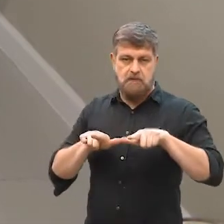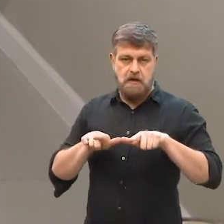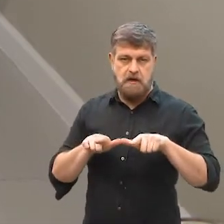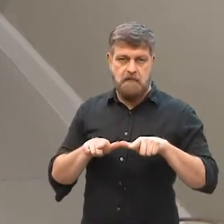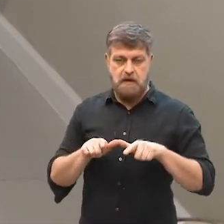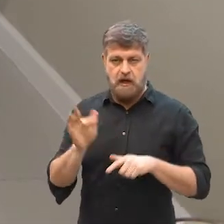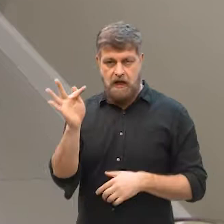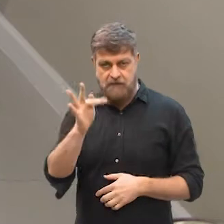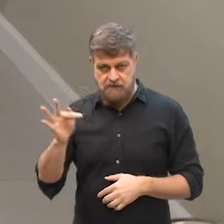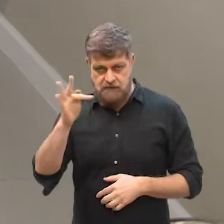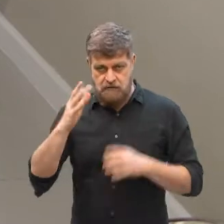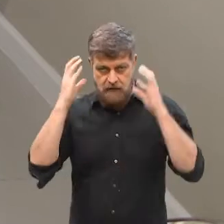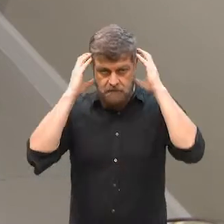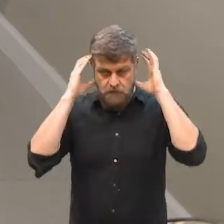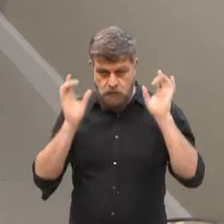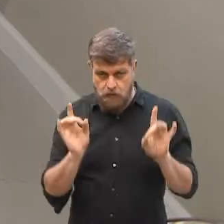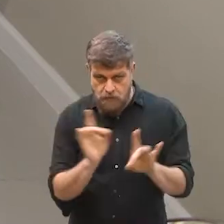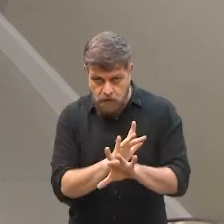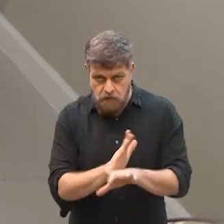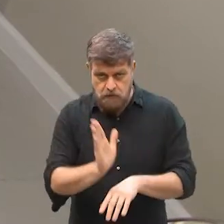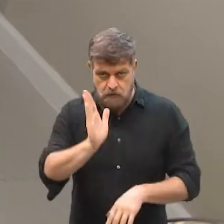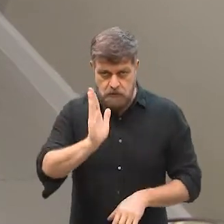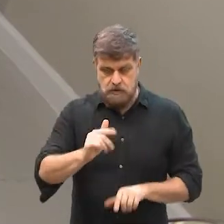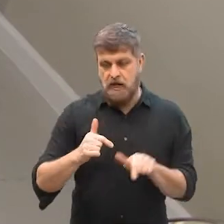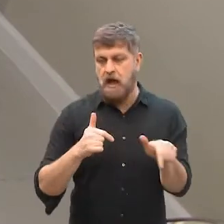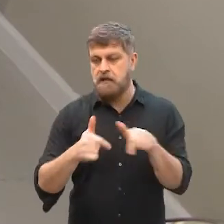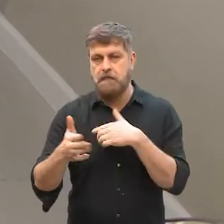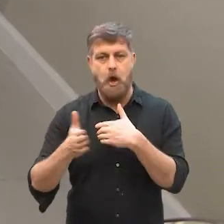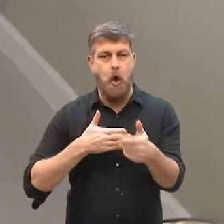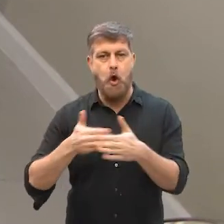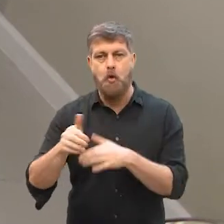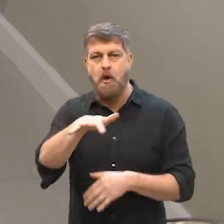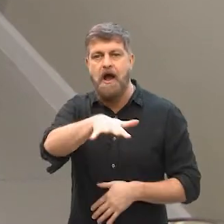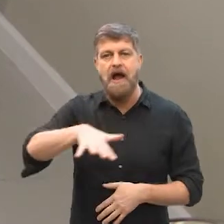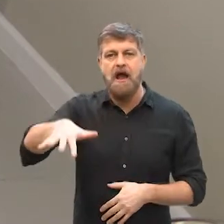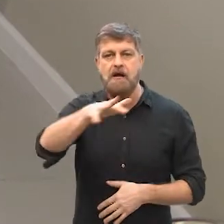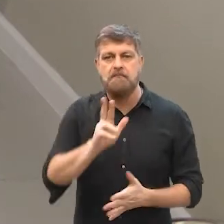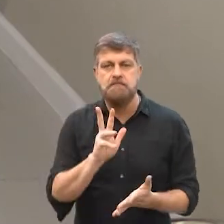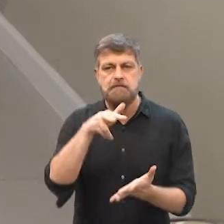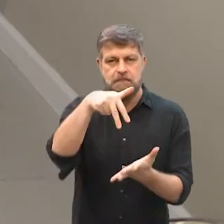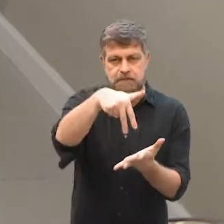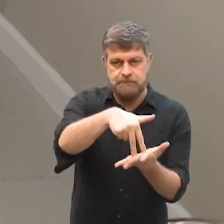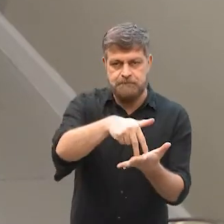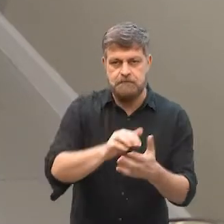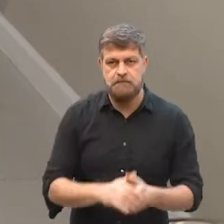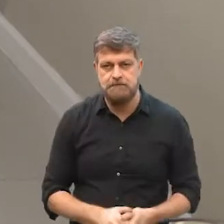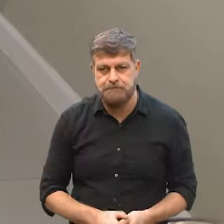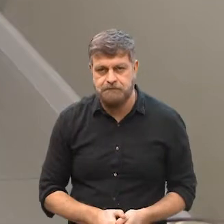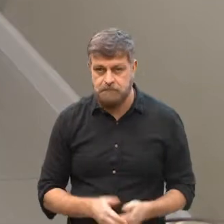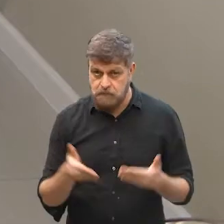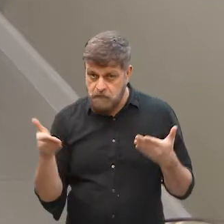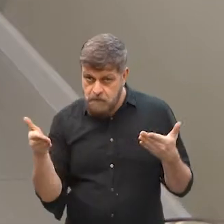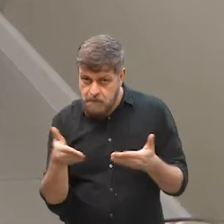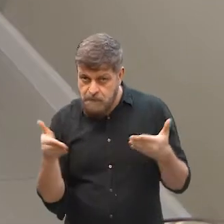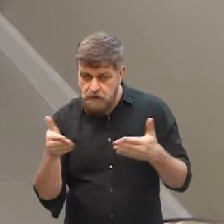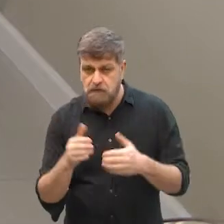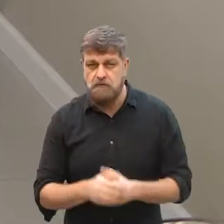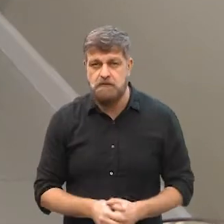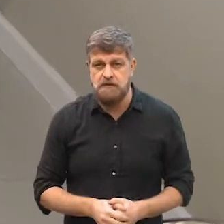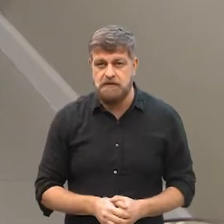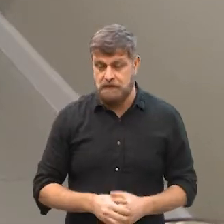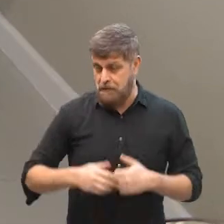em fonoaudiologia, você já pode trabalhar em qualquer uma dessas 5 vertentes? Hoje, assim, não